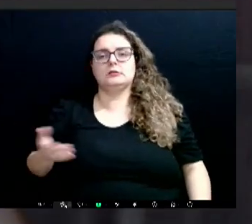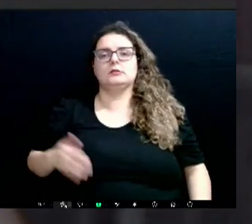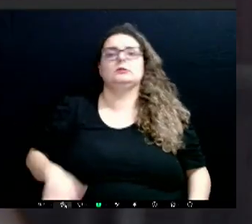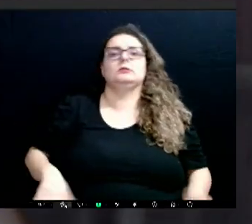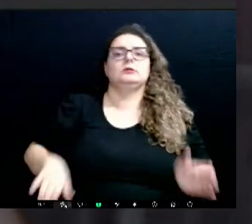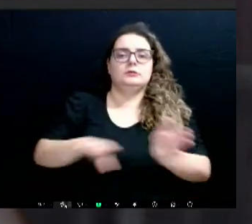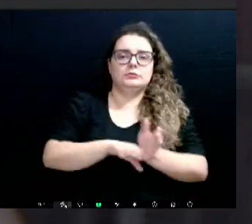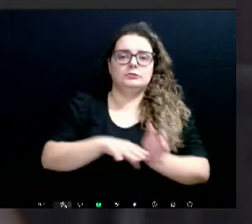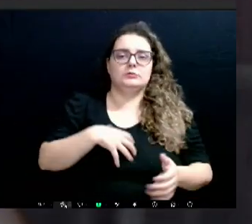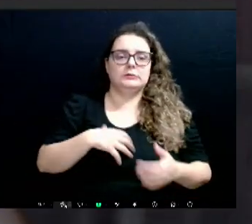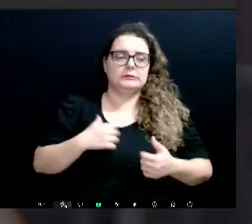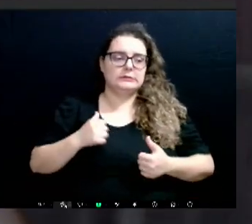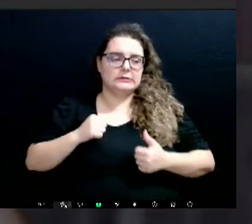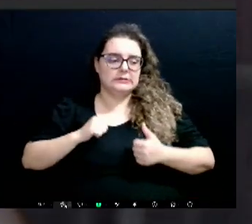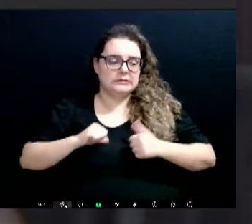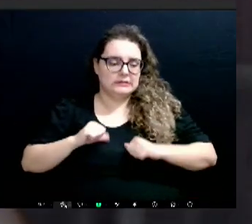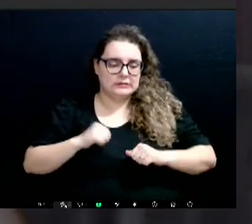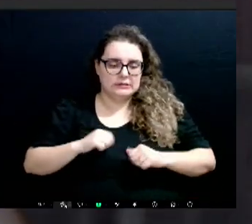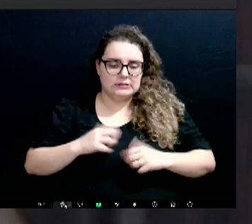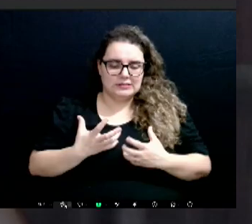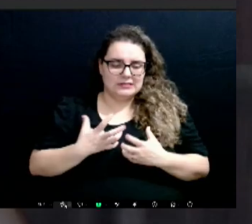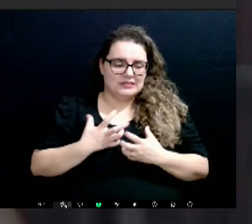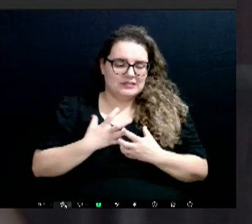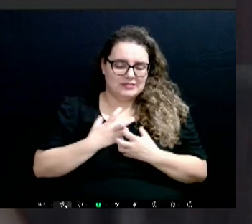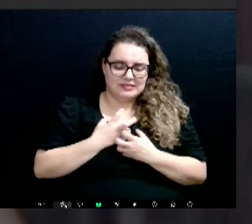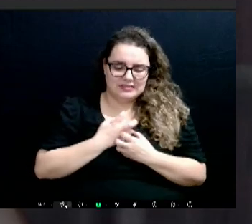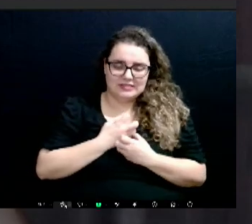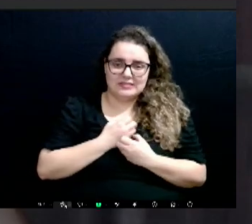angústia e vem essa angústia um pouco mais